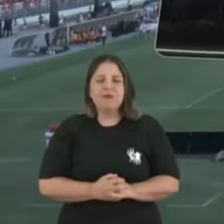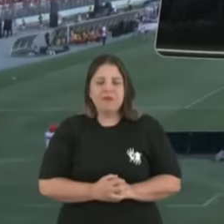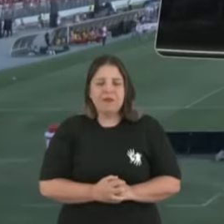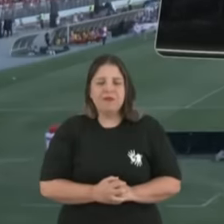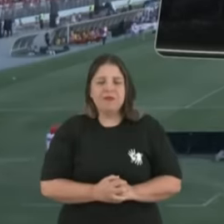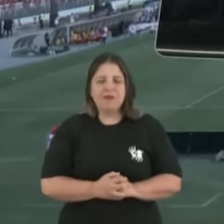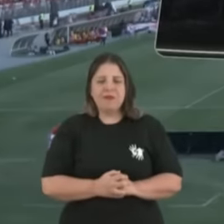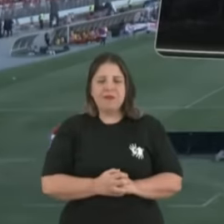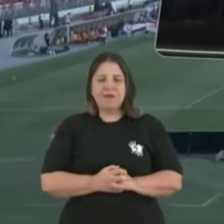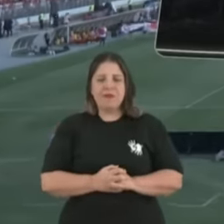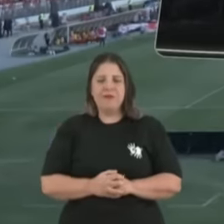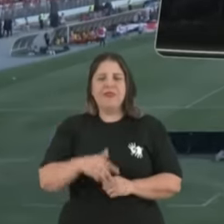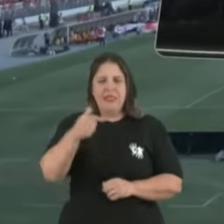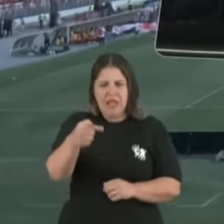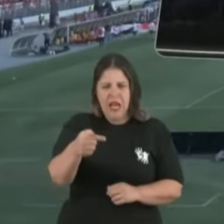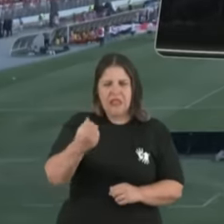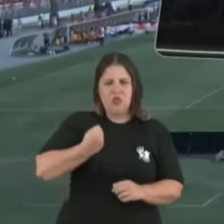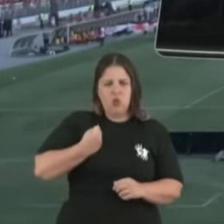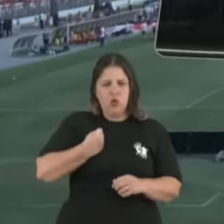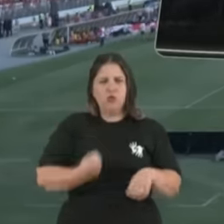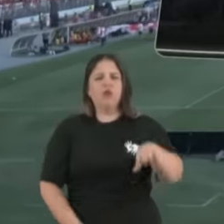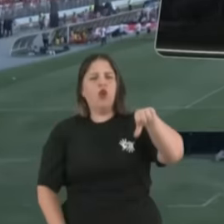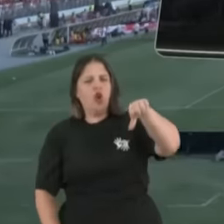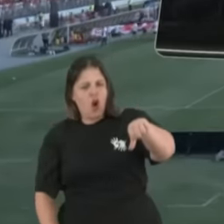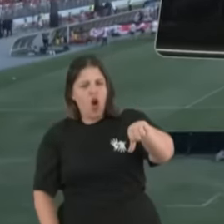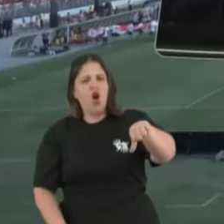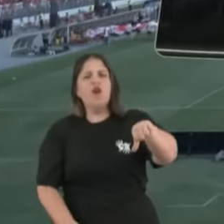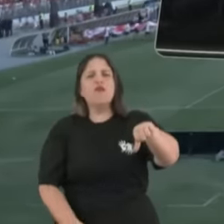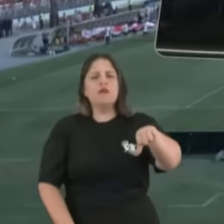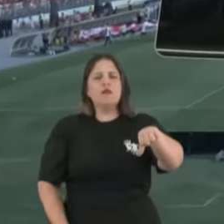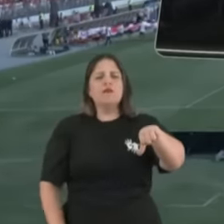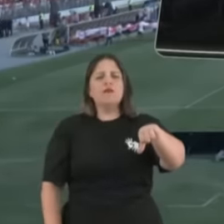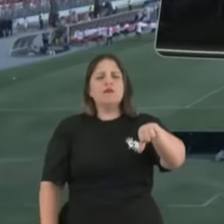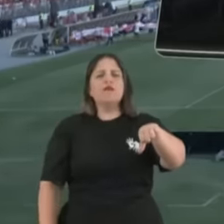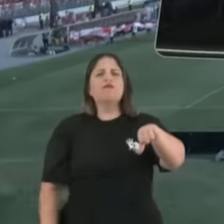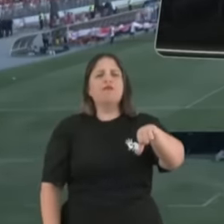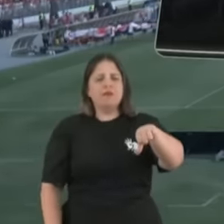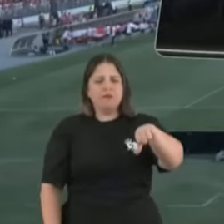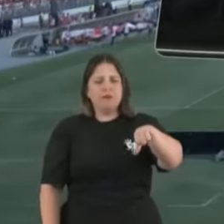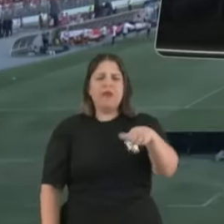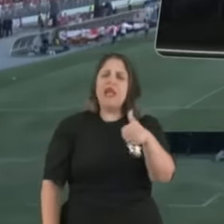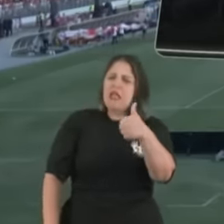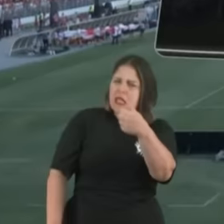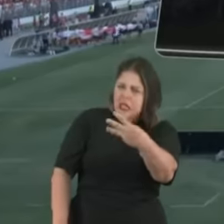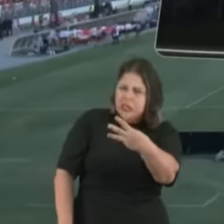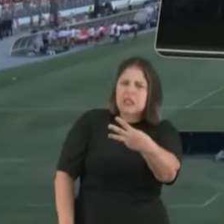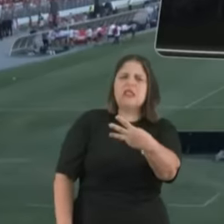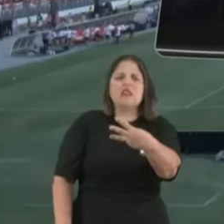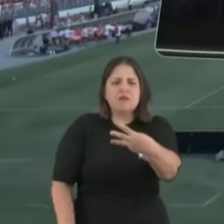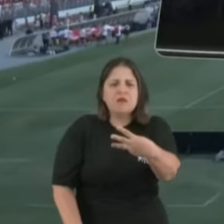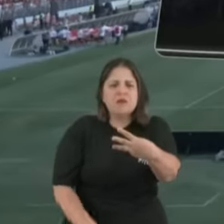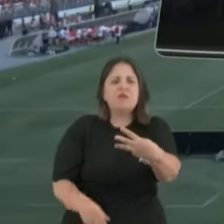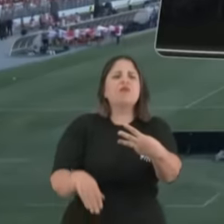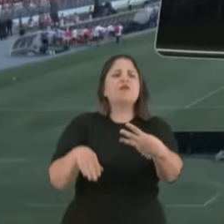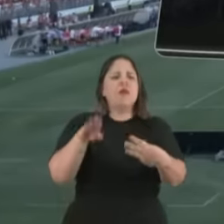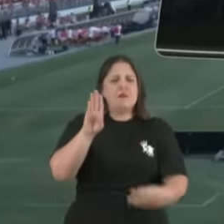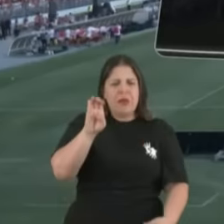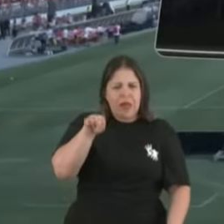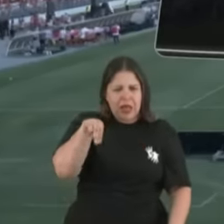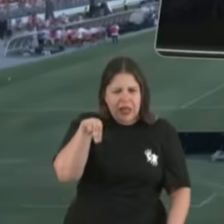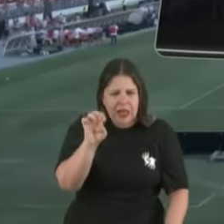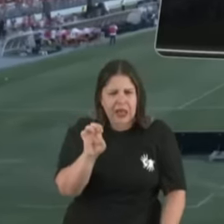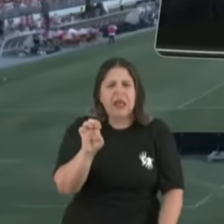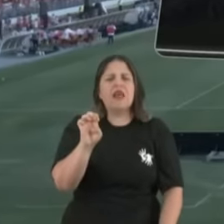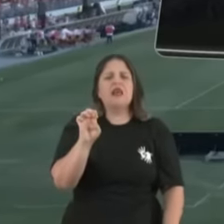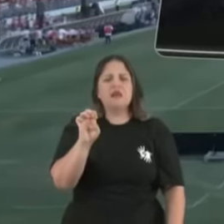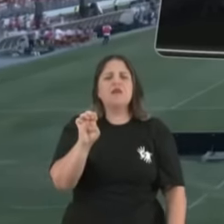9 é o João Cabral, o 15 é o Rony Lobo, 13 é o Benê, 16 é o Kellington, o 20 é o